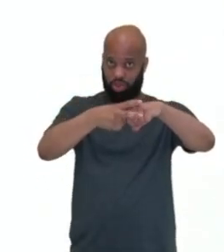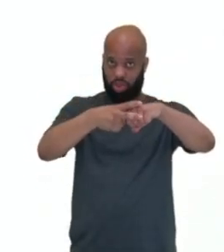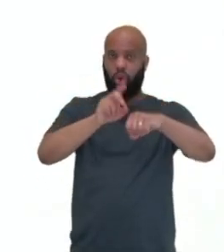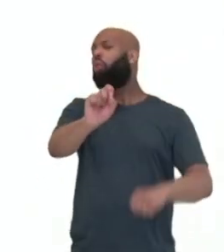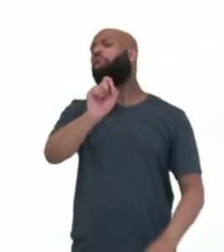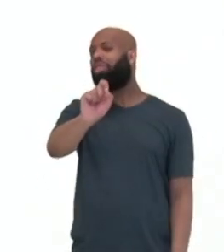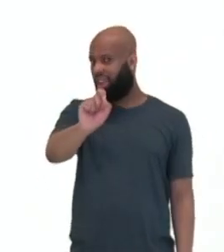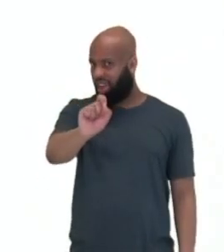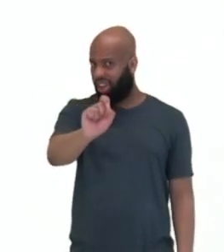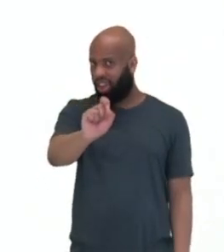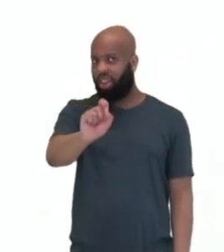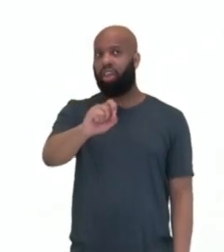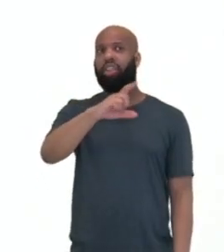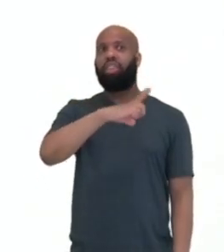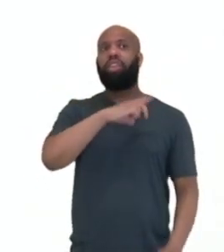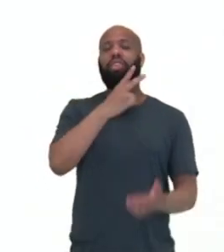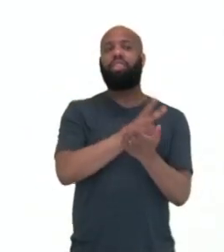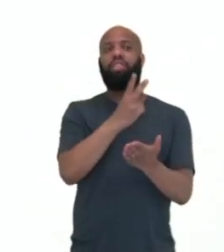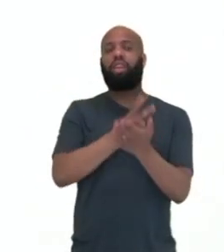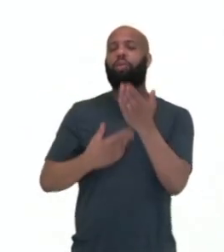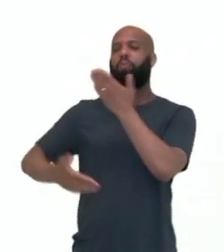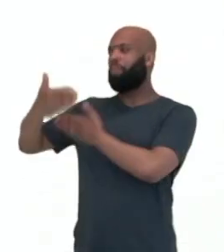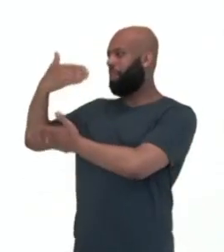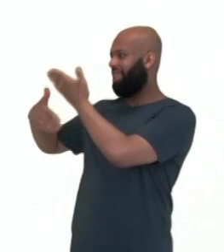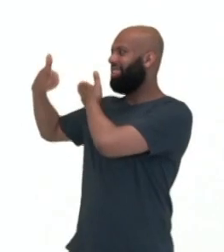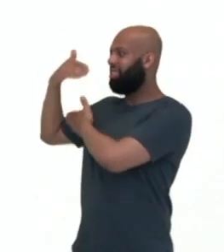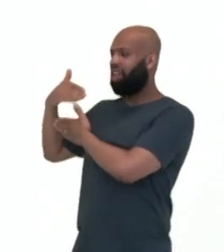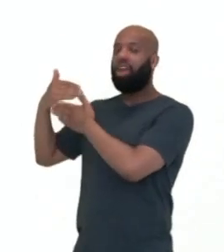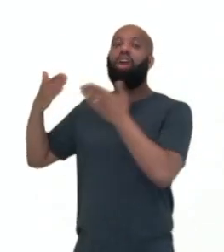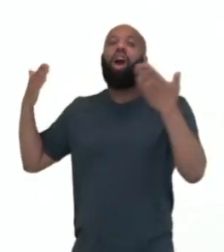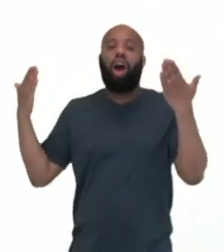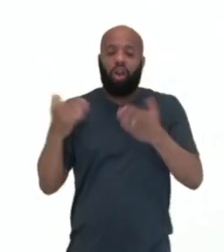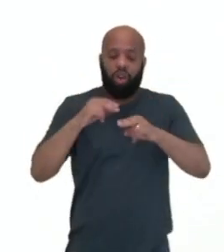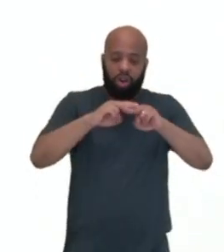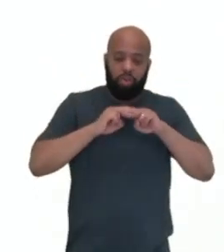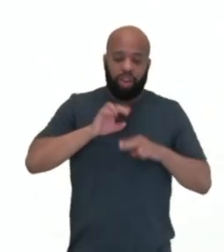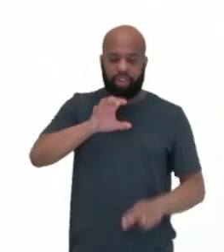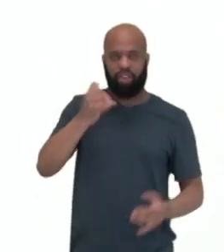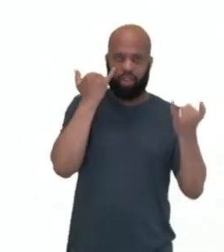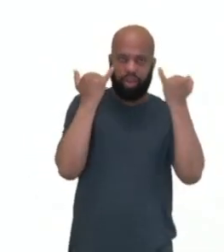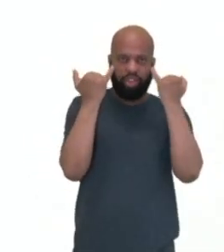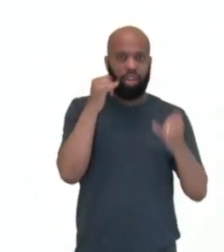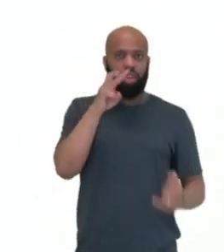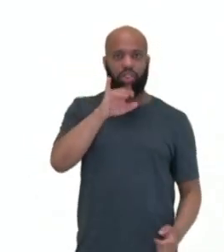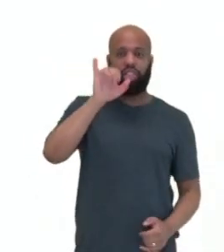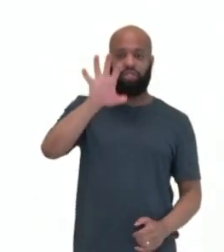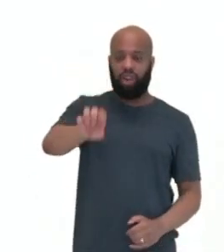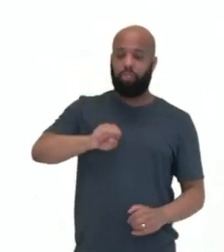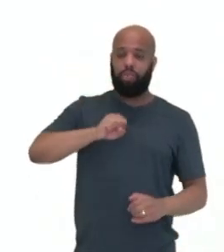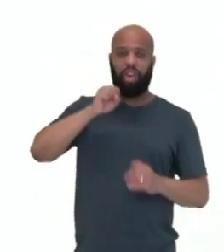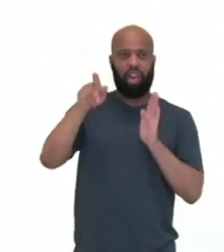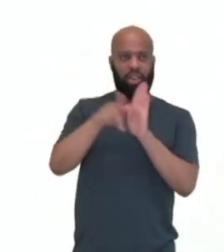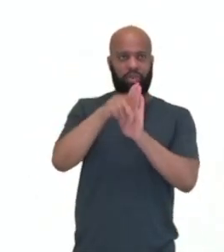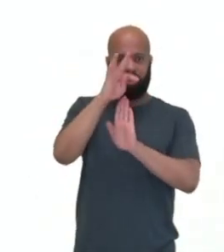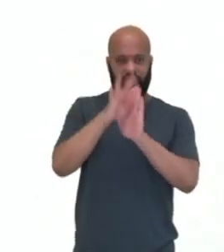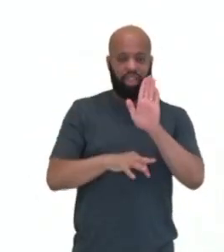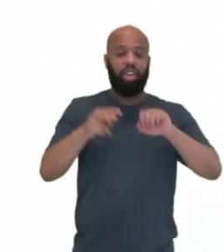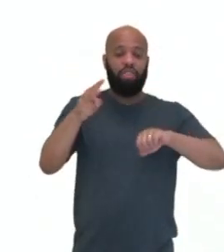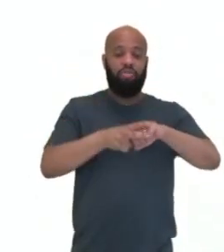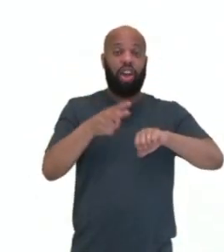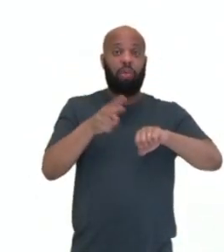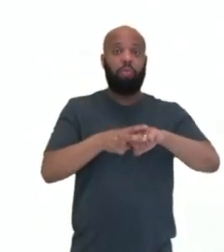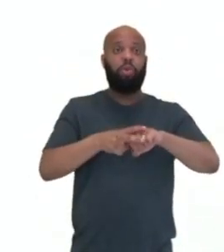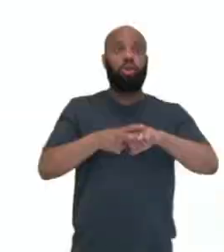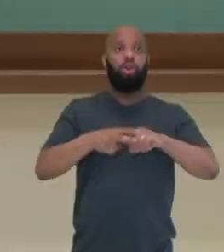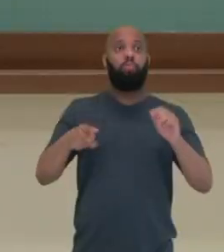é? Estão sempre no pretérito. Diante dessa informação, retire do texto os verbos que estão